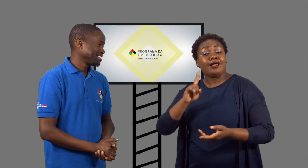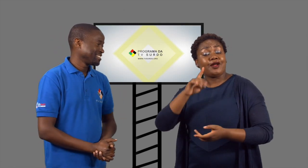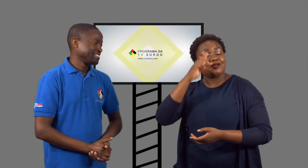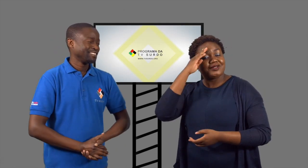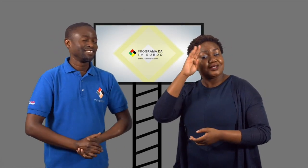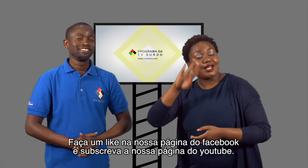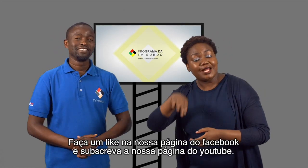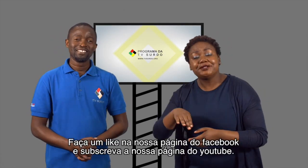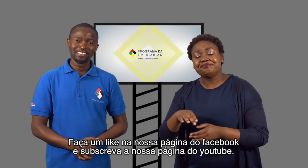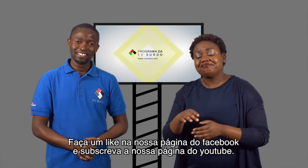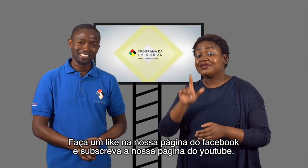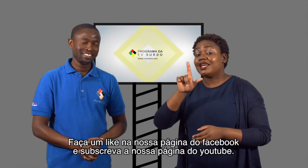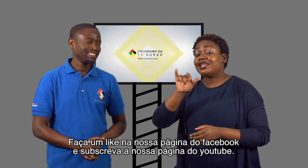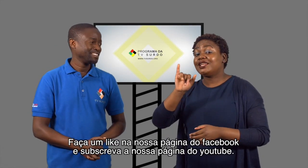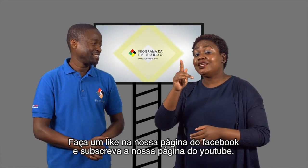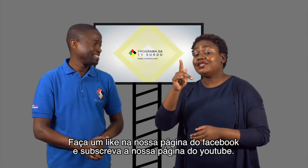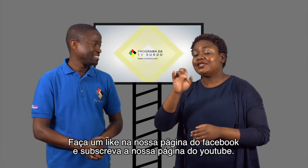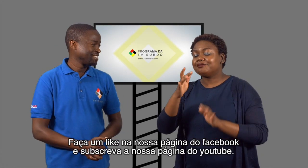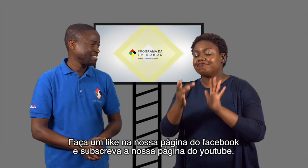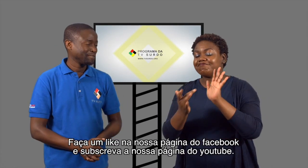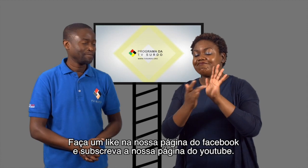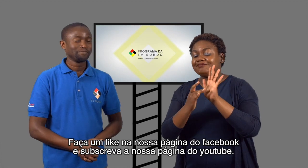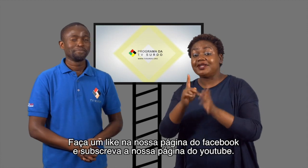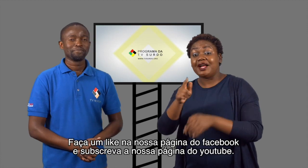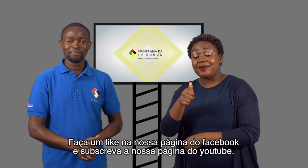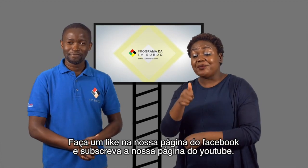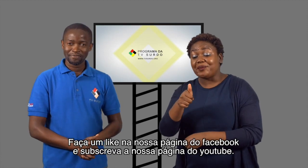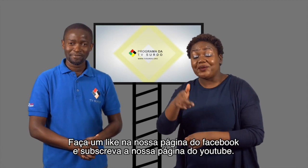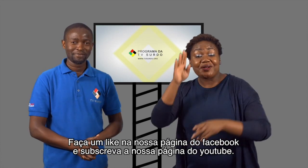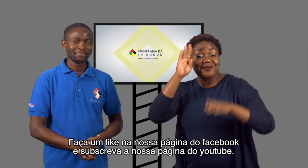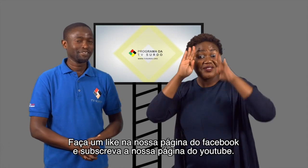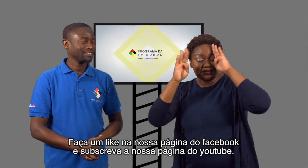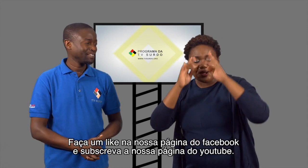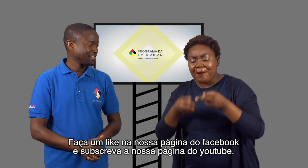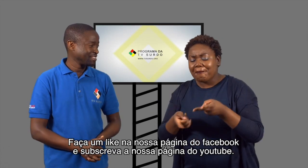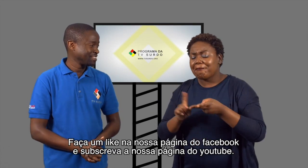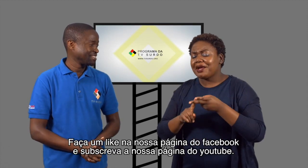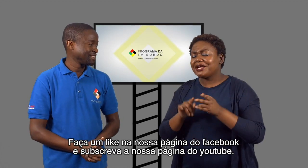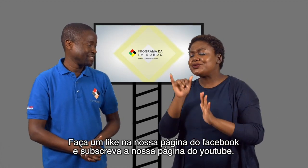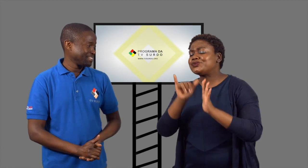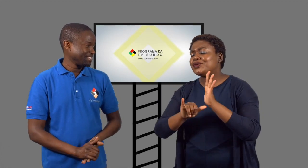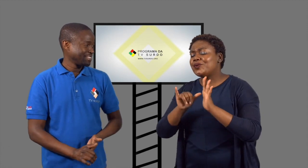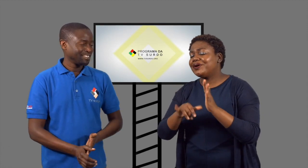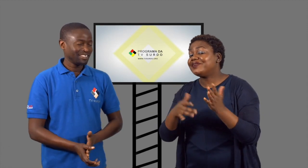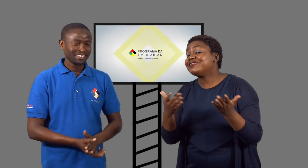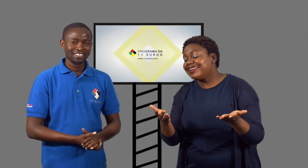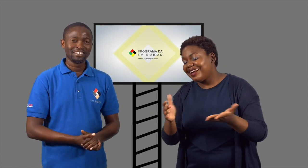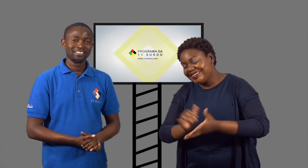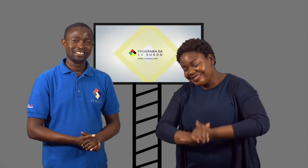Faça um like na nossa página do Facebook E subscreva a nossa página do Youtube